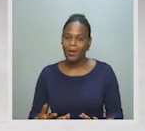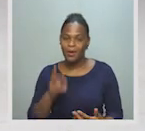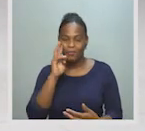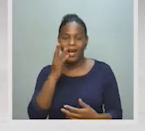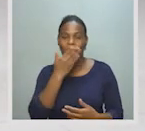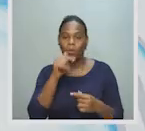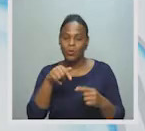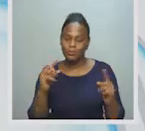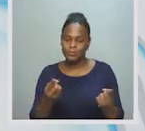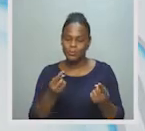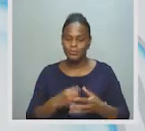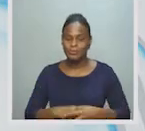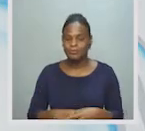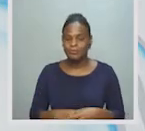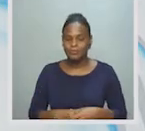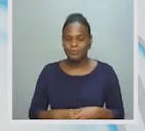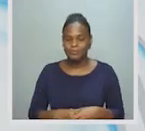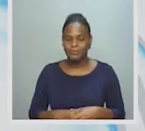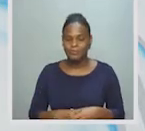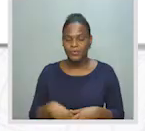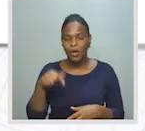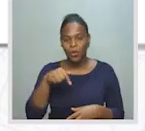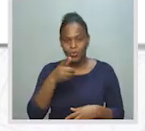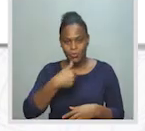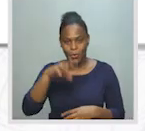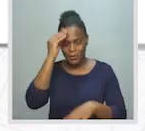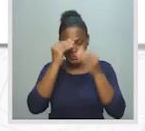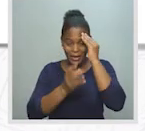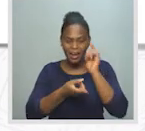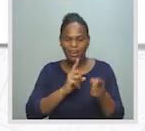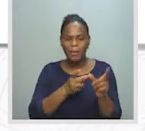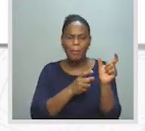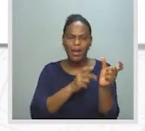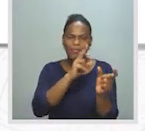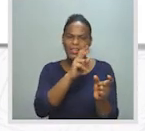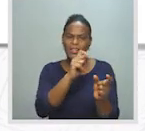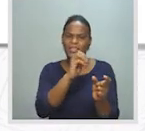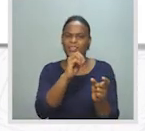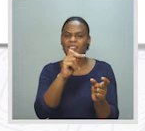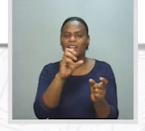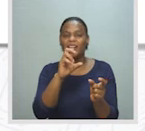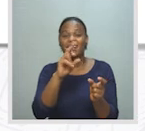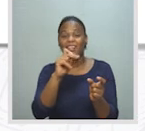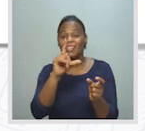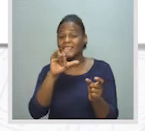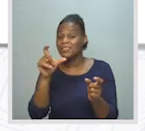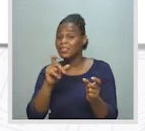Então vamos ao resumo da aula de hoje. Hoje aprendemos que ressacralização é o